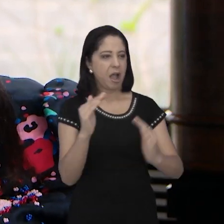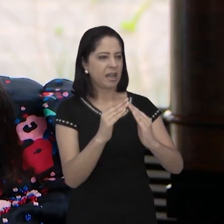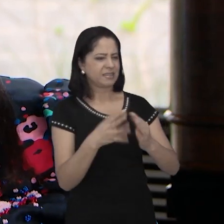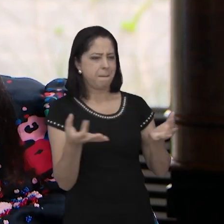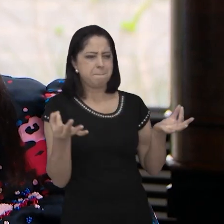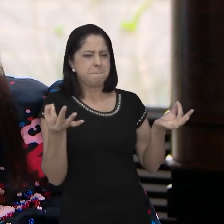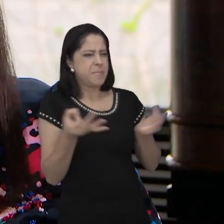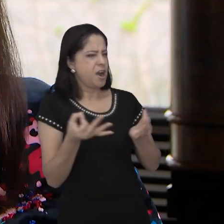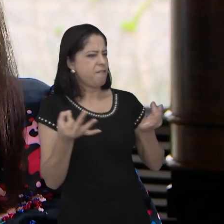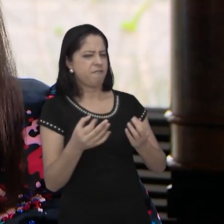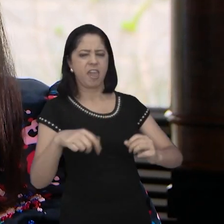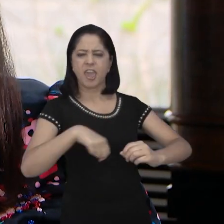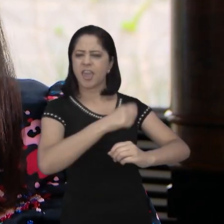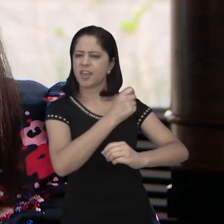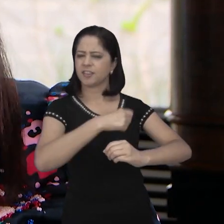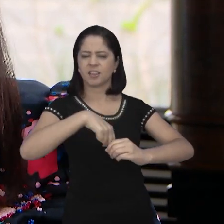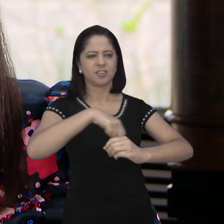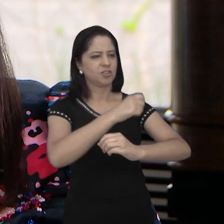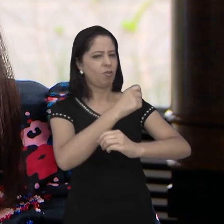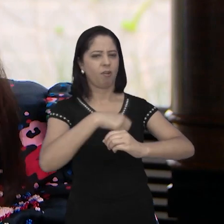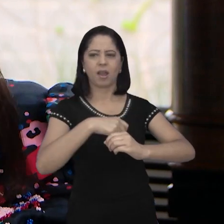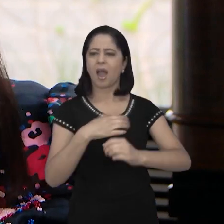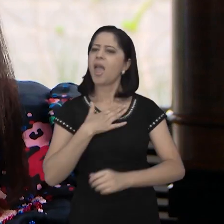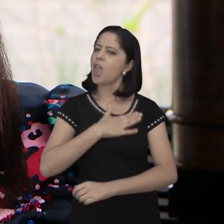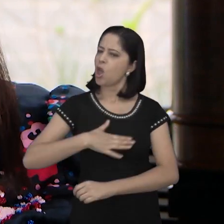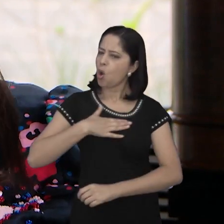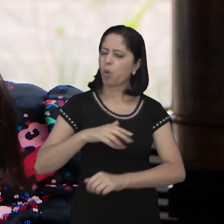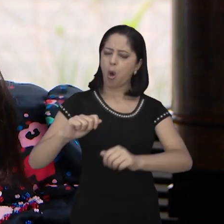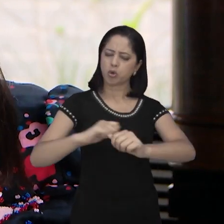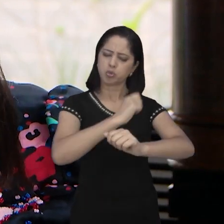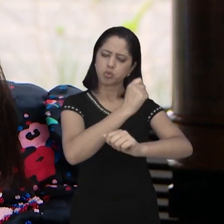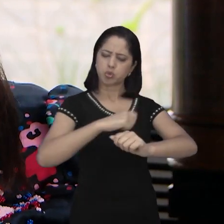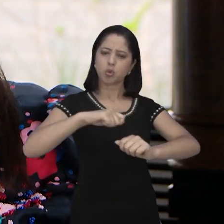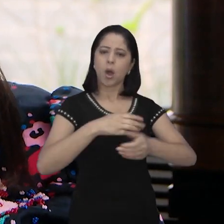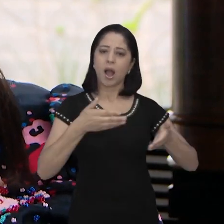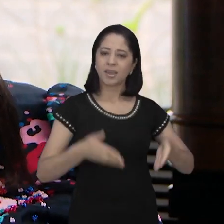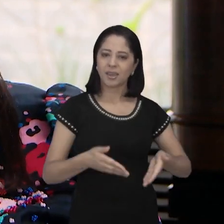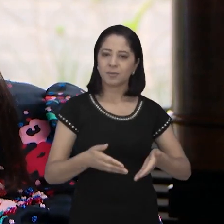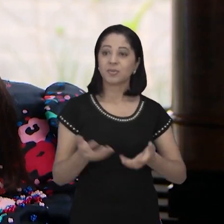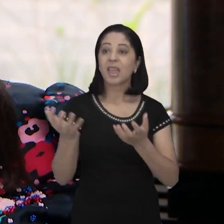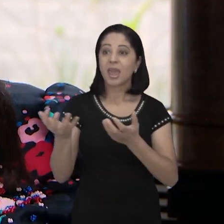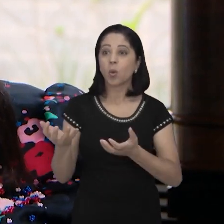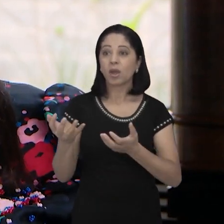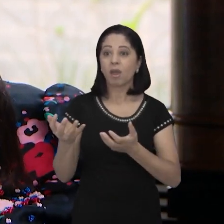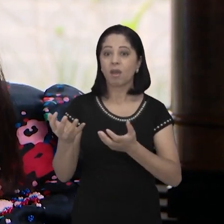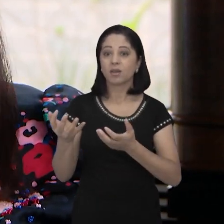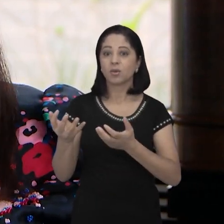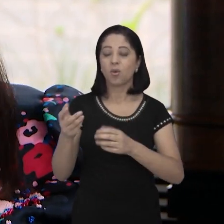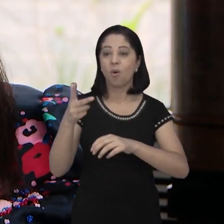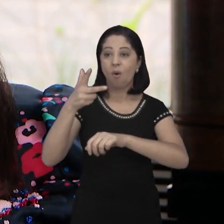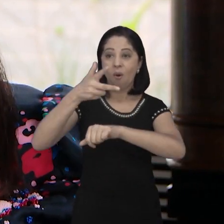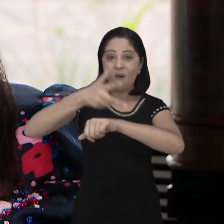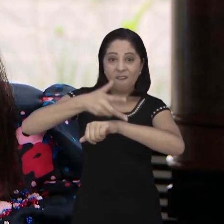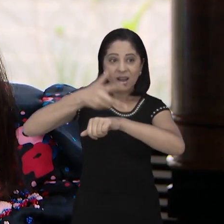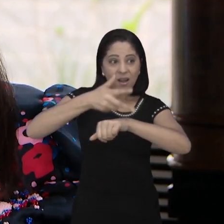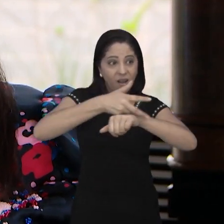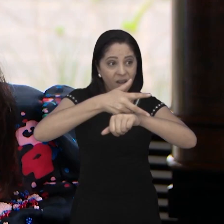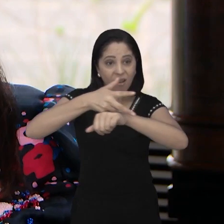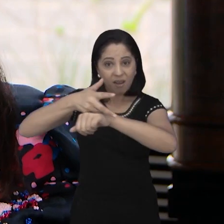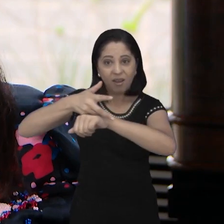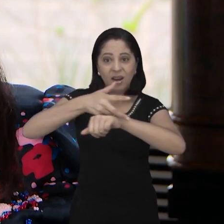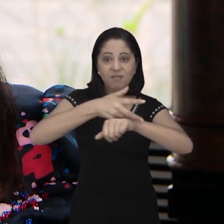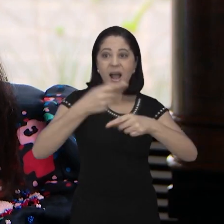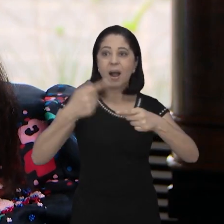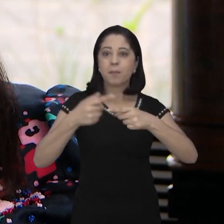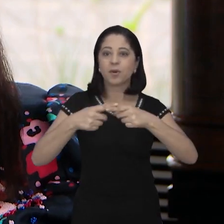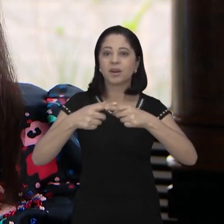é perfeita para se tocar, gosto muito de estar aqui. E quero um dia gravar aqui, porque eu